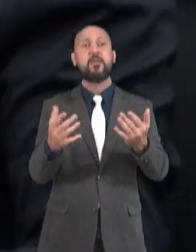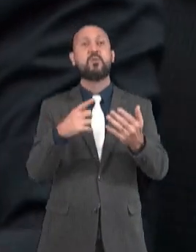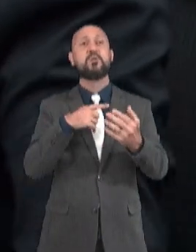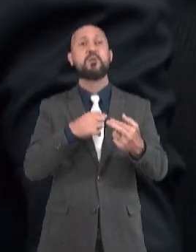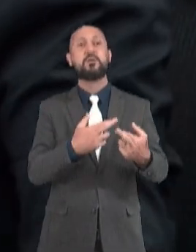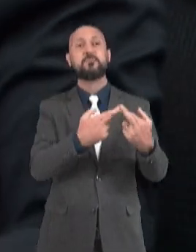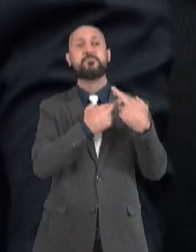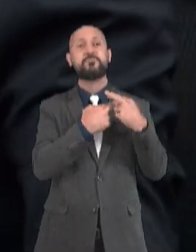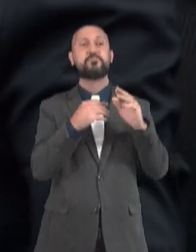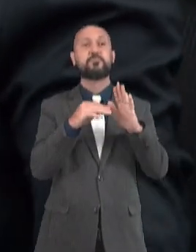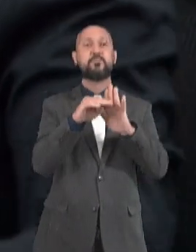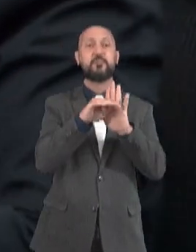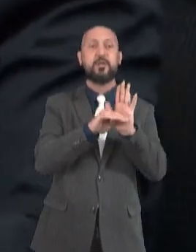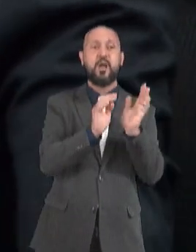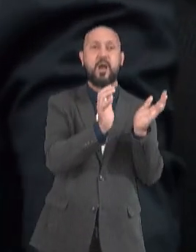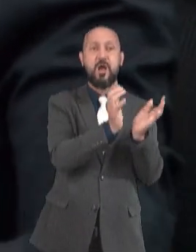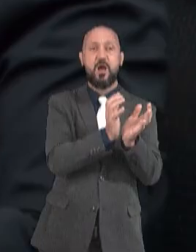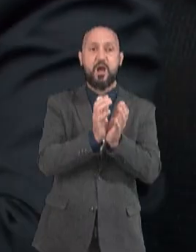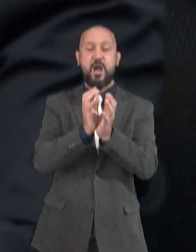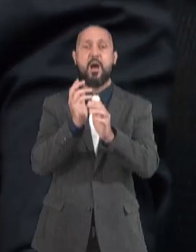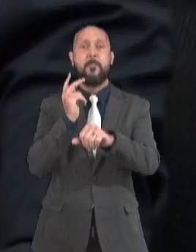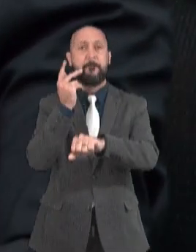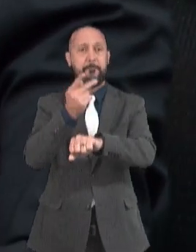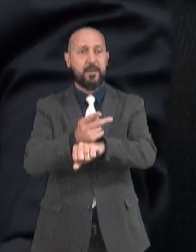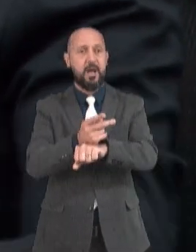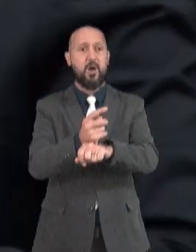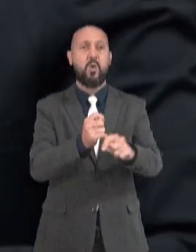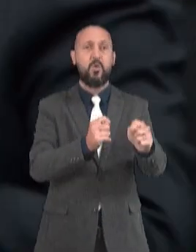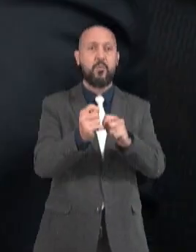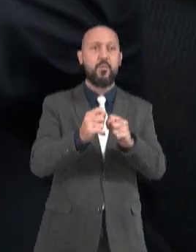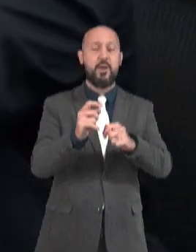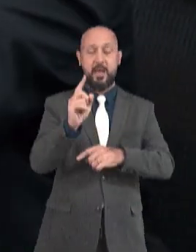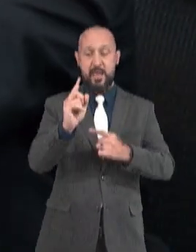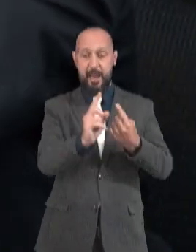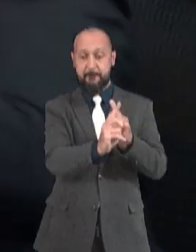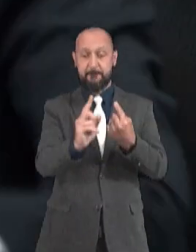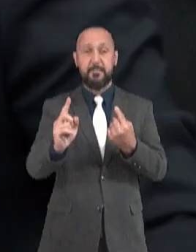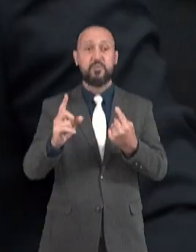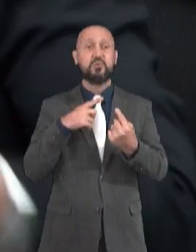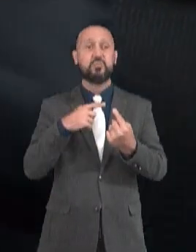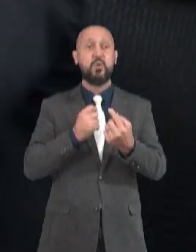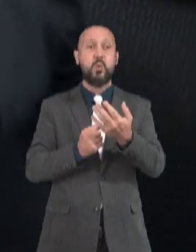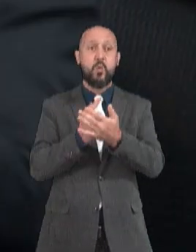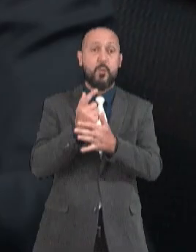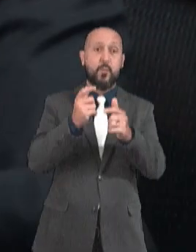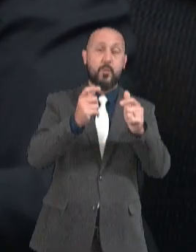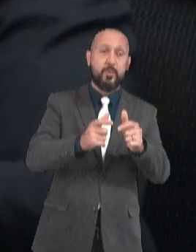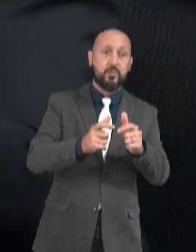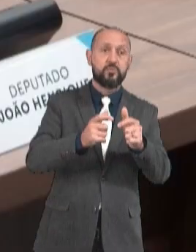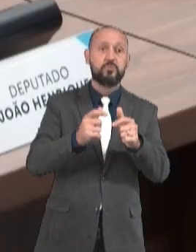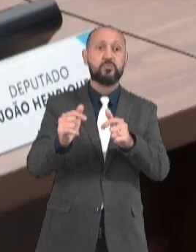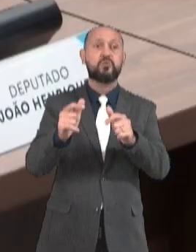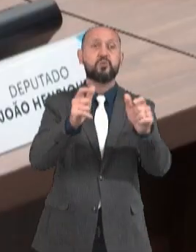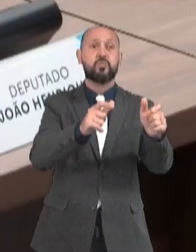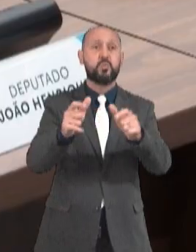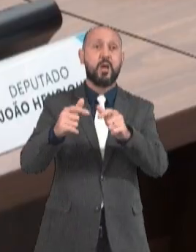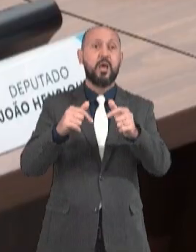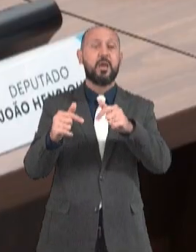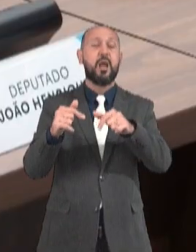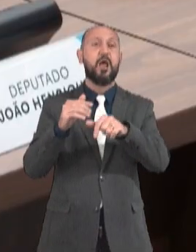quem tem que classificar, categorizar, premiar ou regulamentar é o consumidor comprando ou não